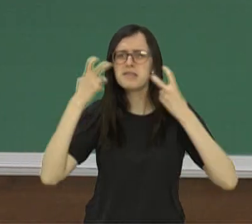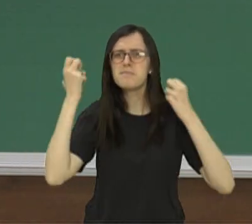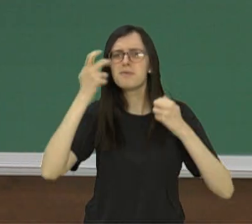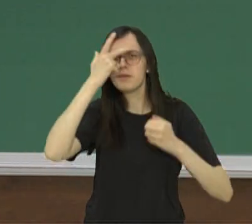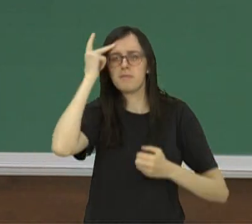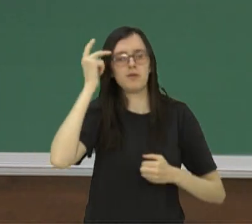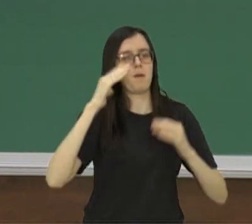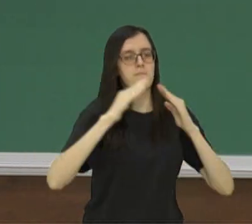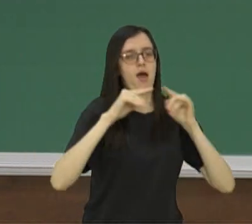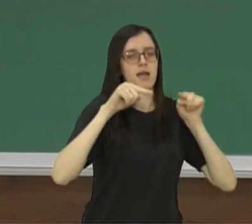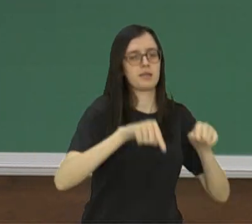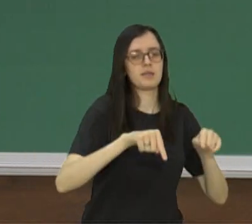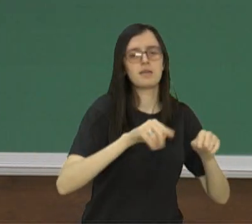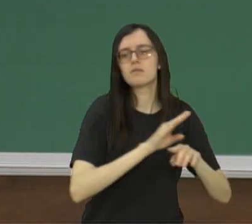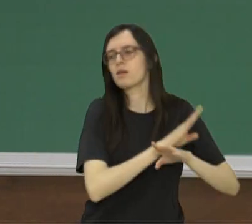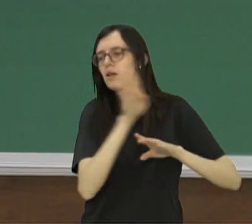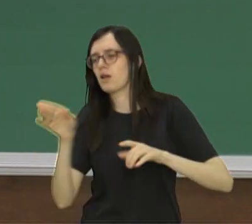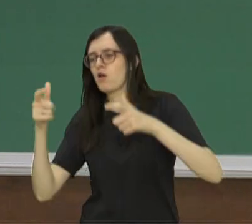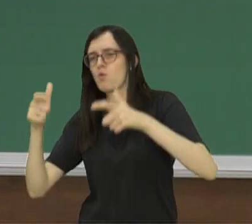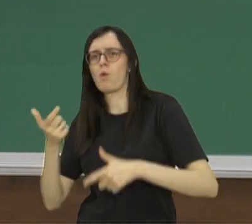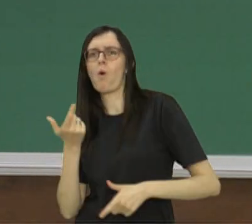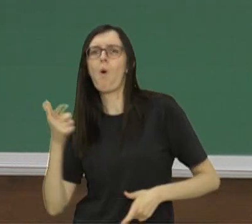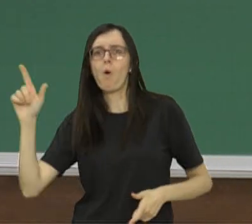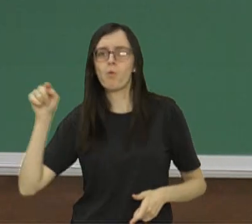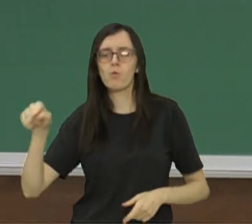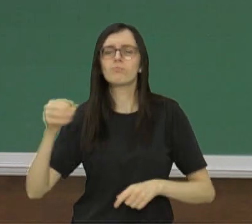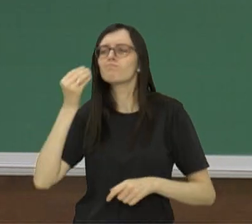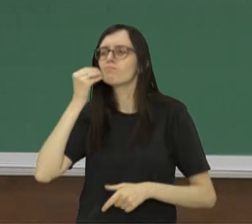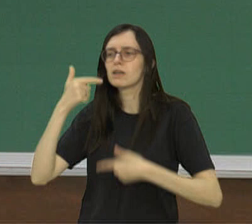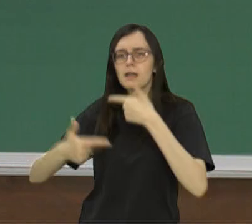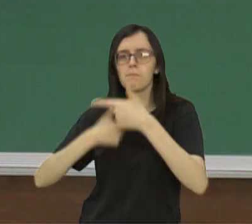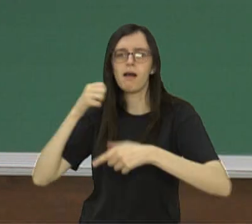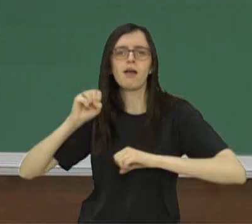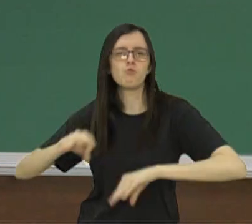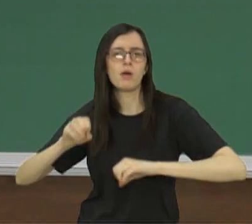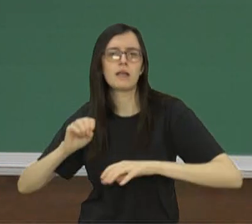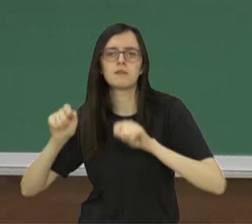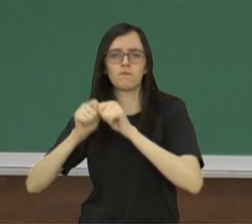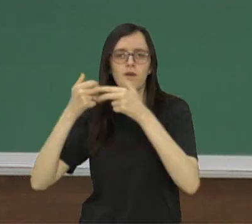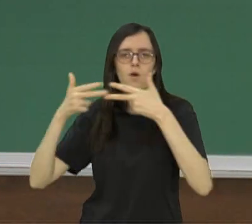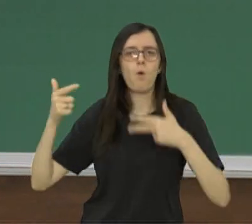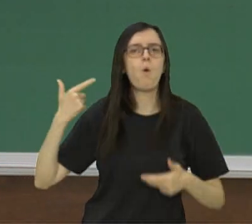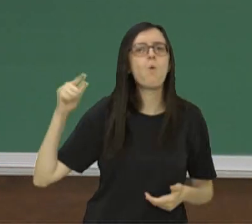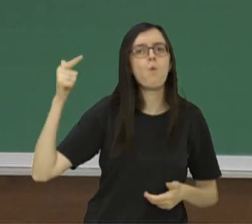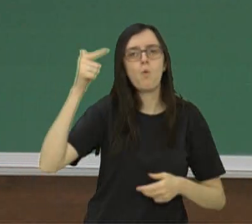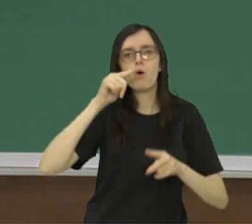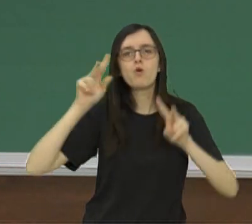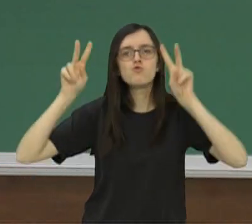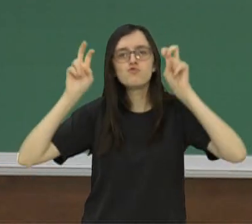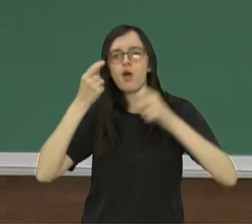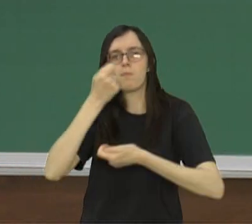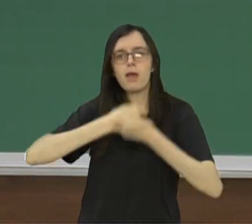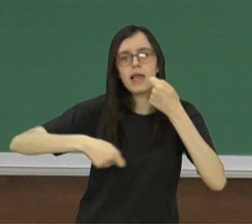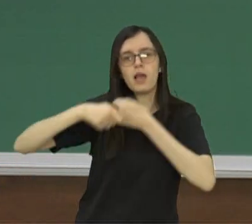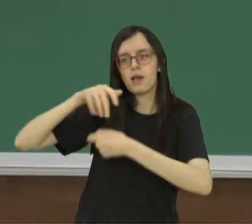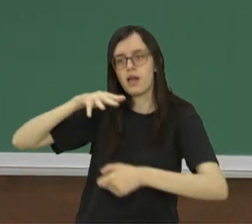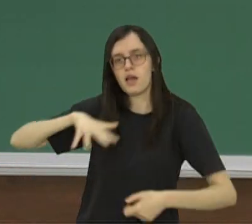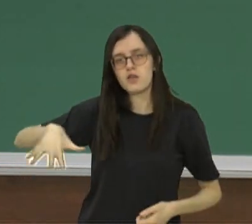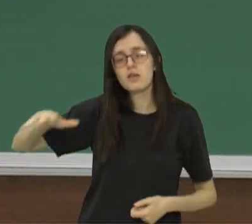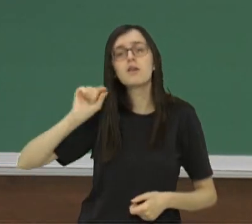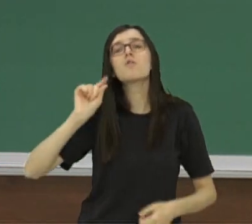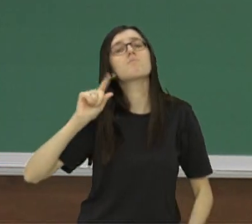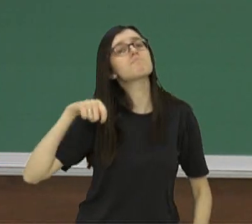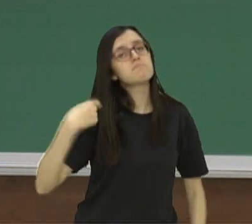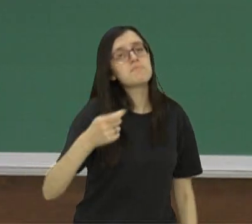busca de serviços, em busca de trabalho, educação e outras atividades econômicas entre a região, é o que